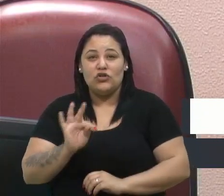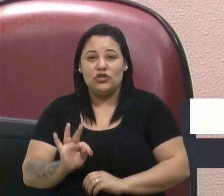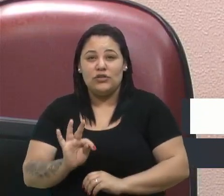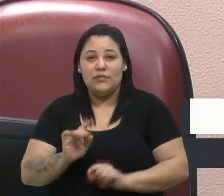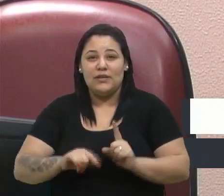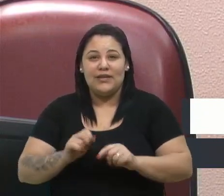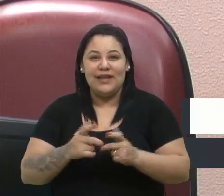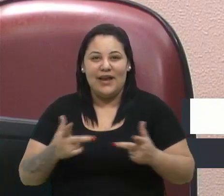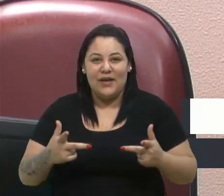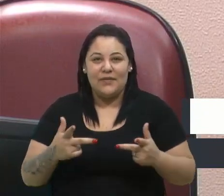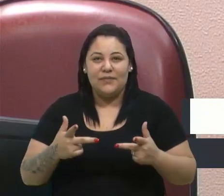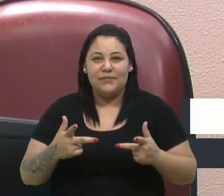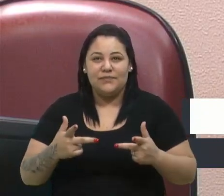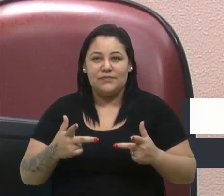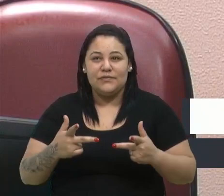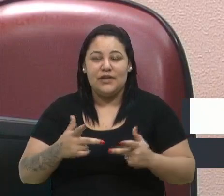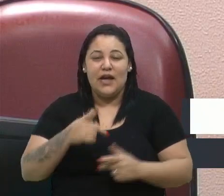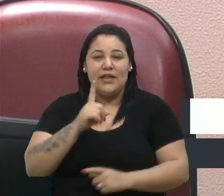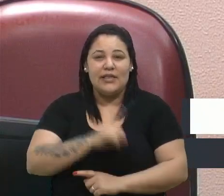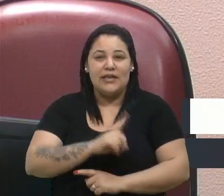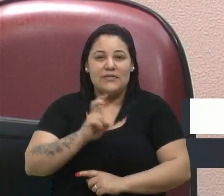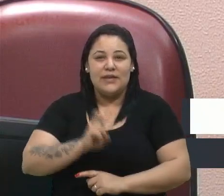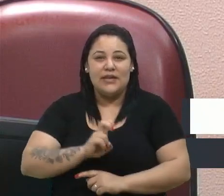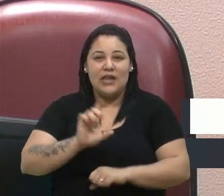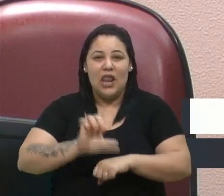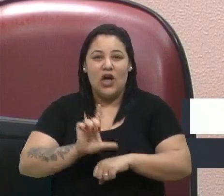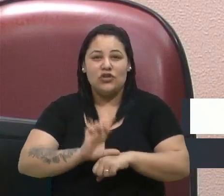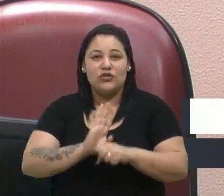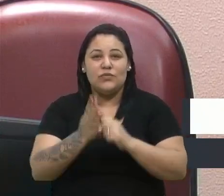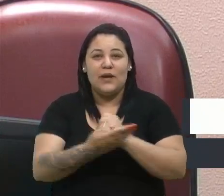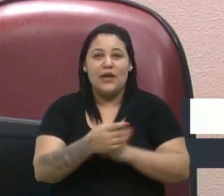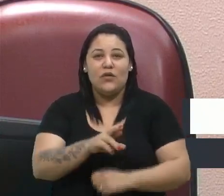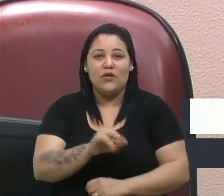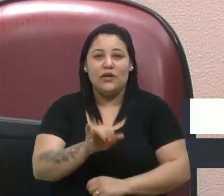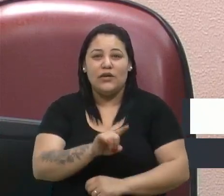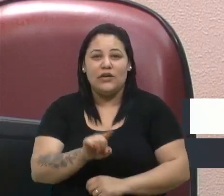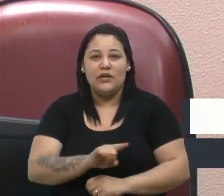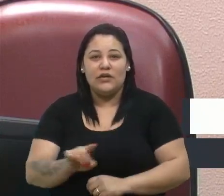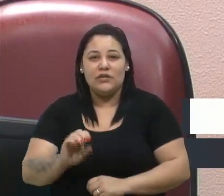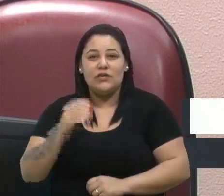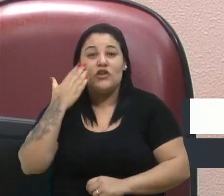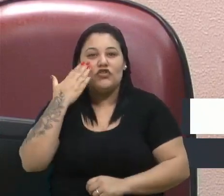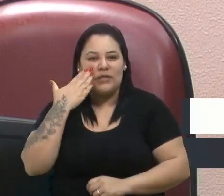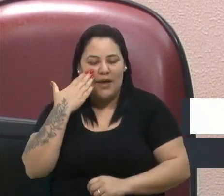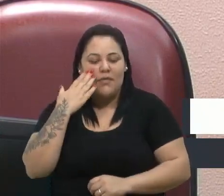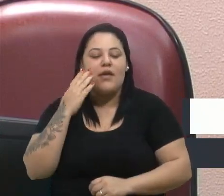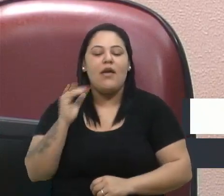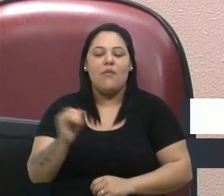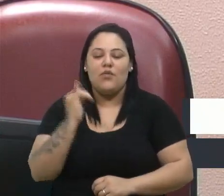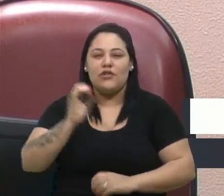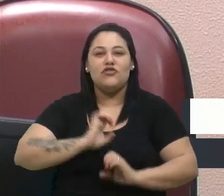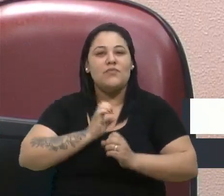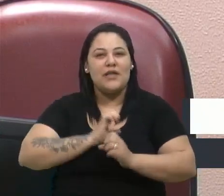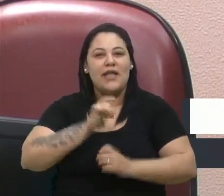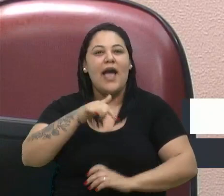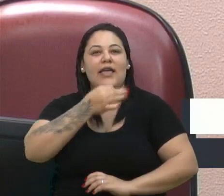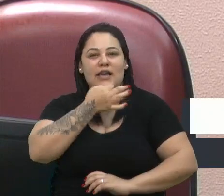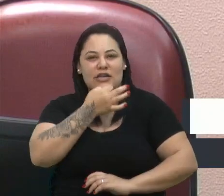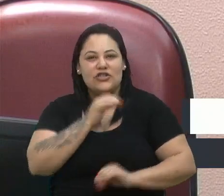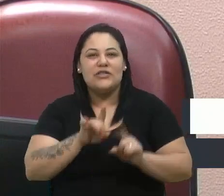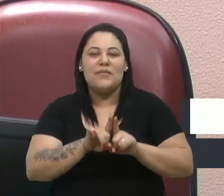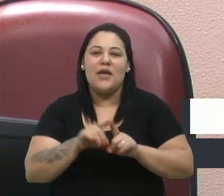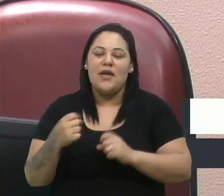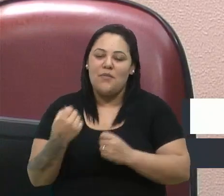loja no bairro Desvio Risso. A gente sabe o quanto é importante empreender, principalmente na nossa cidade de Caxias do Sul, e trazendo